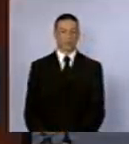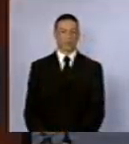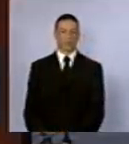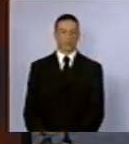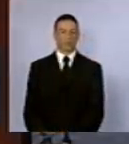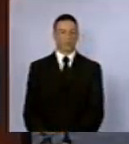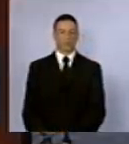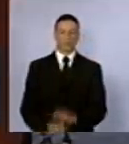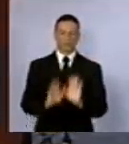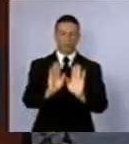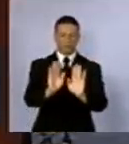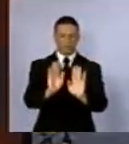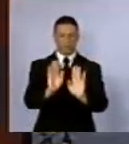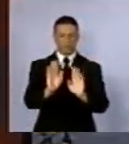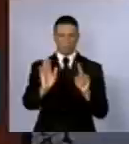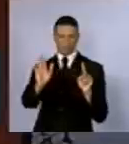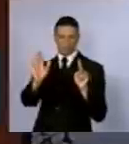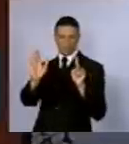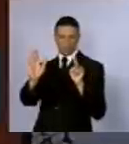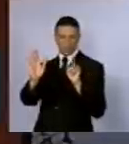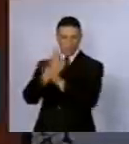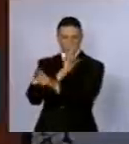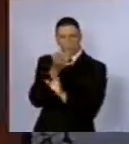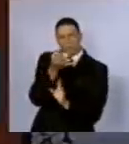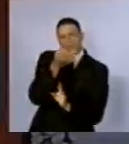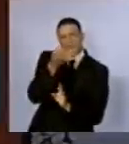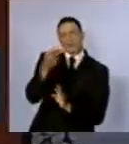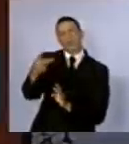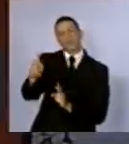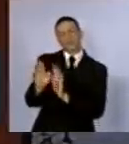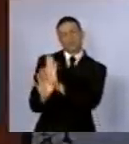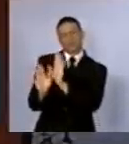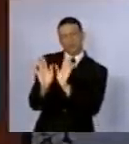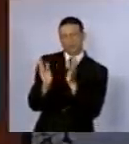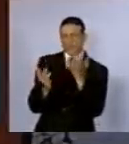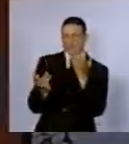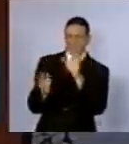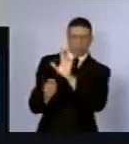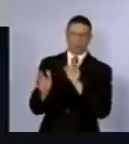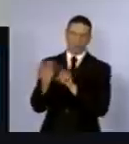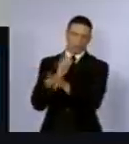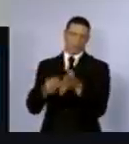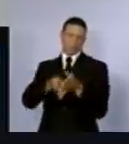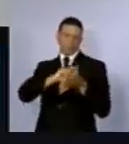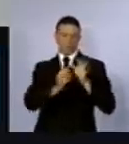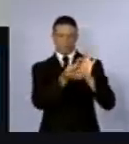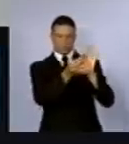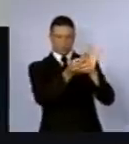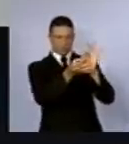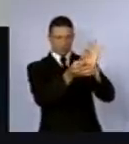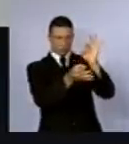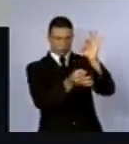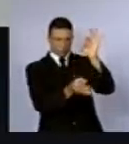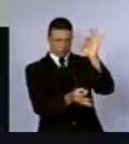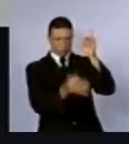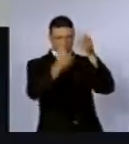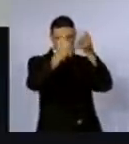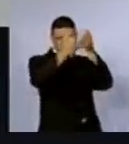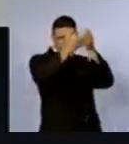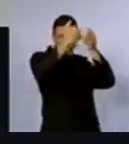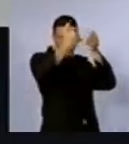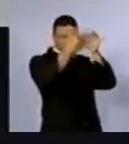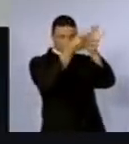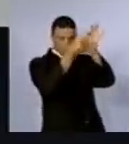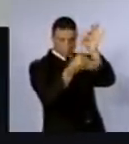Só gostaria de saber, porque antes foi falado em medição da linha antes dela